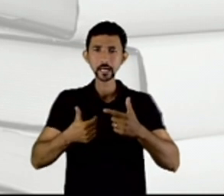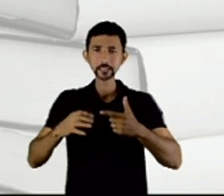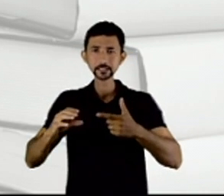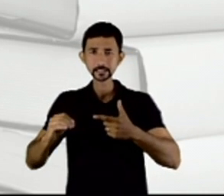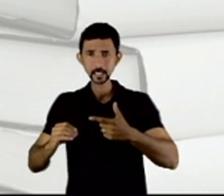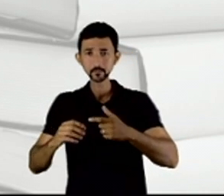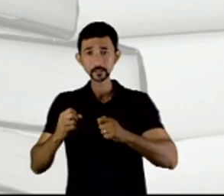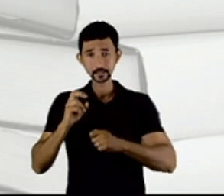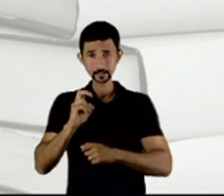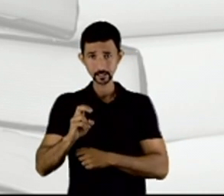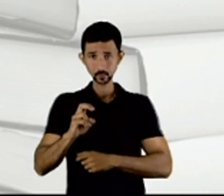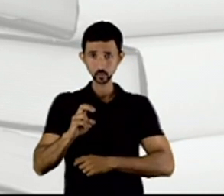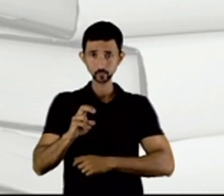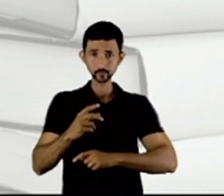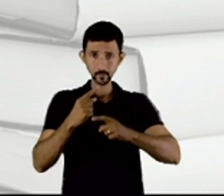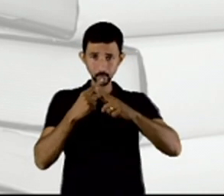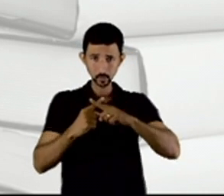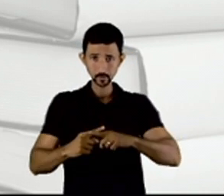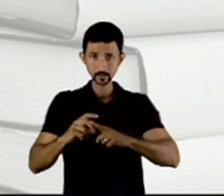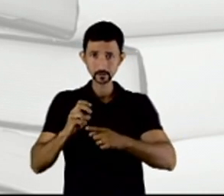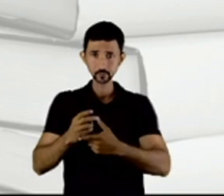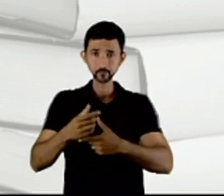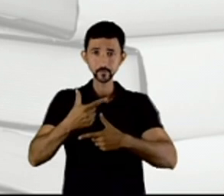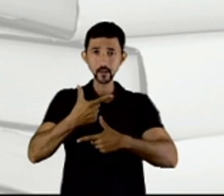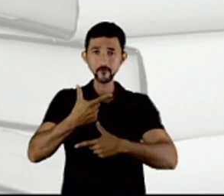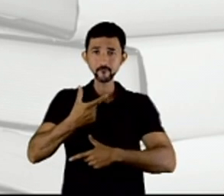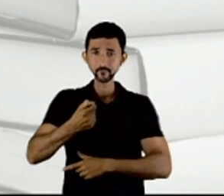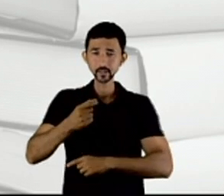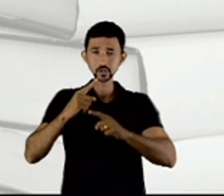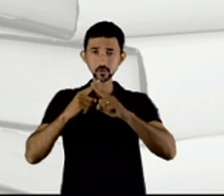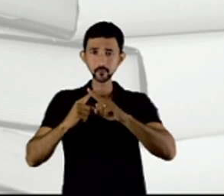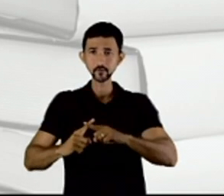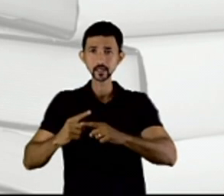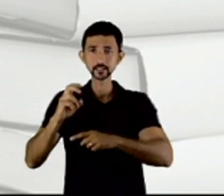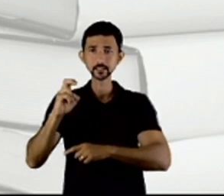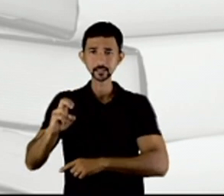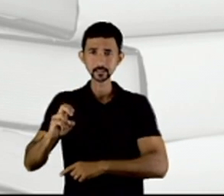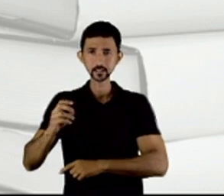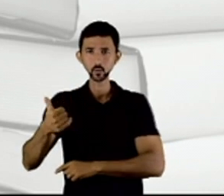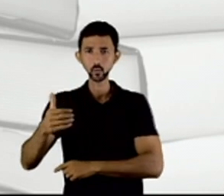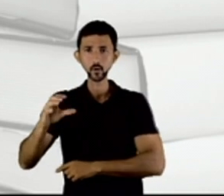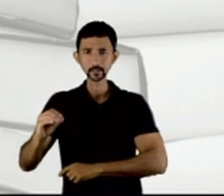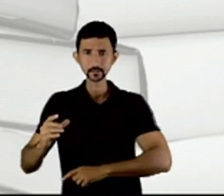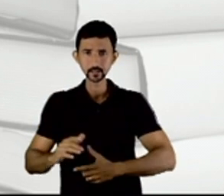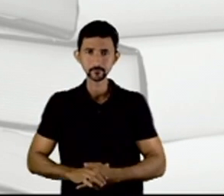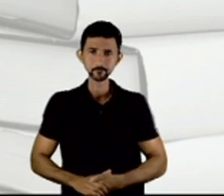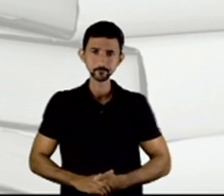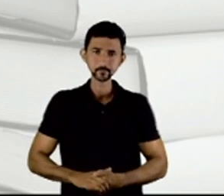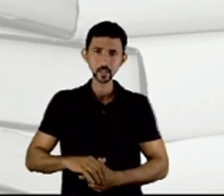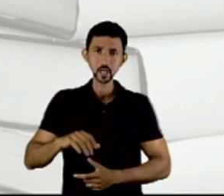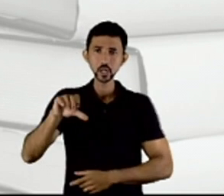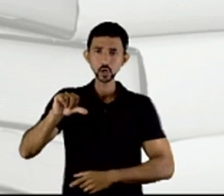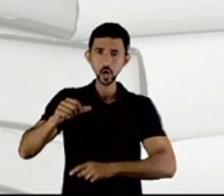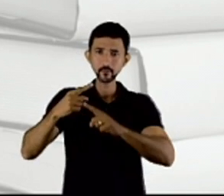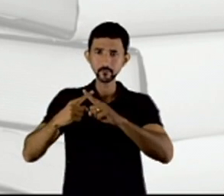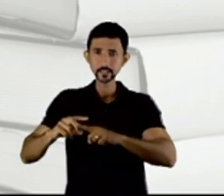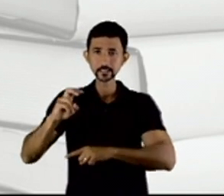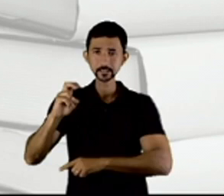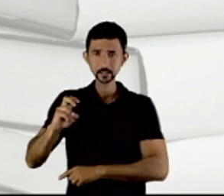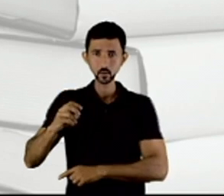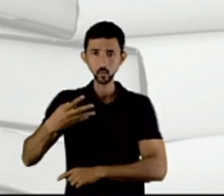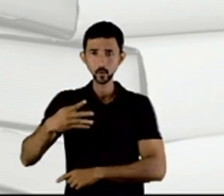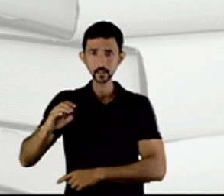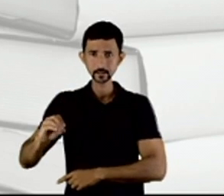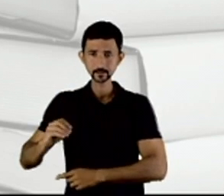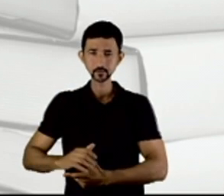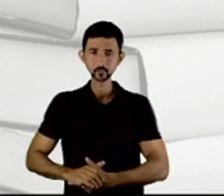ser por 5. Aí você multiplicaria 20 vezes 5 dá 100, 9 vezes 5 dá 45. Aí ficaria